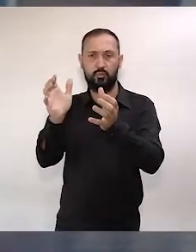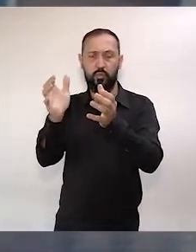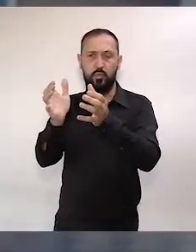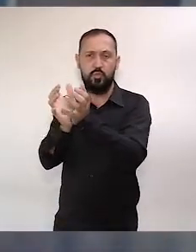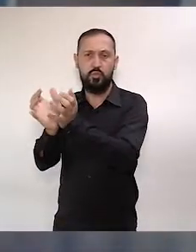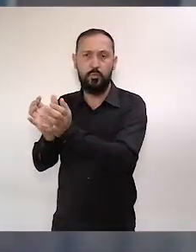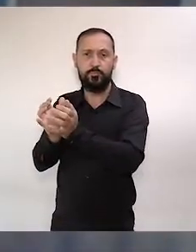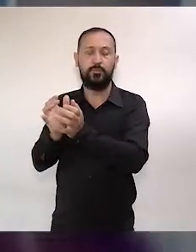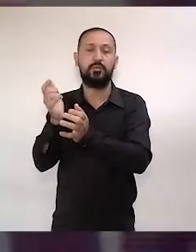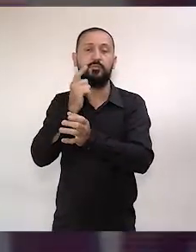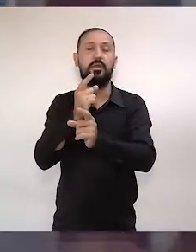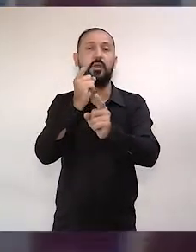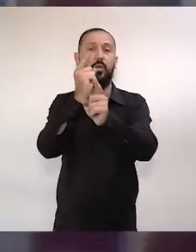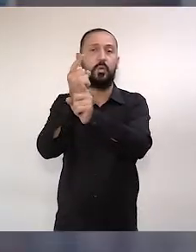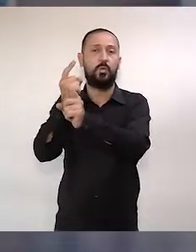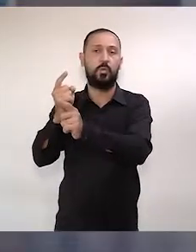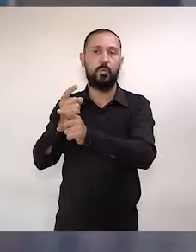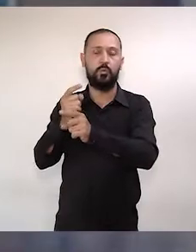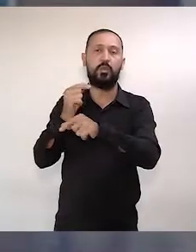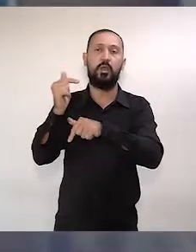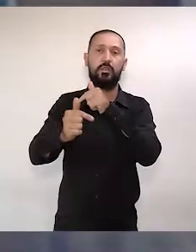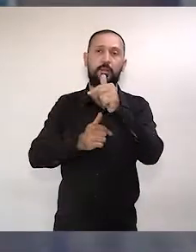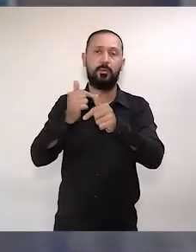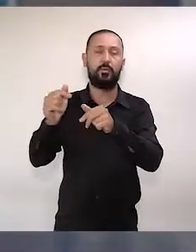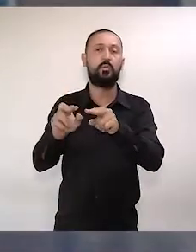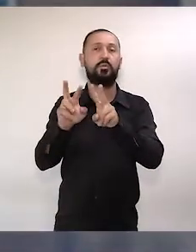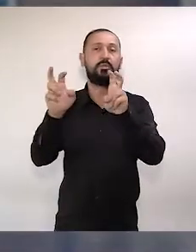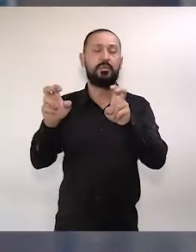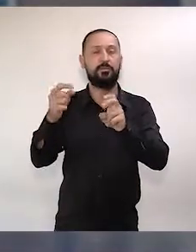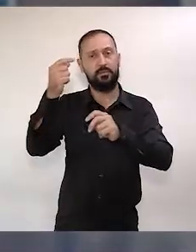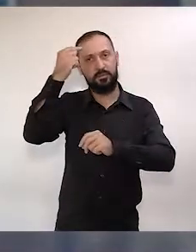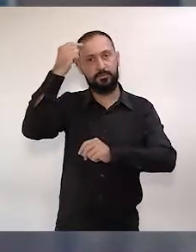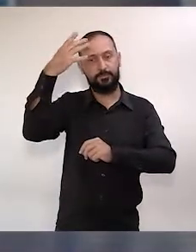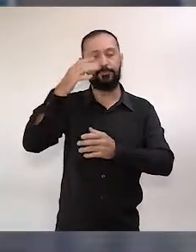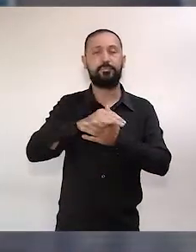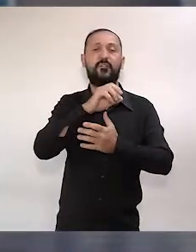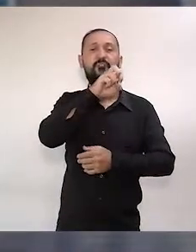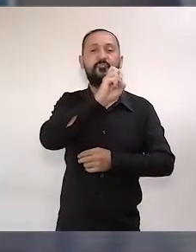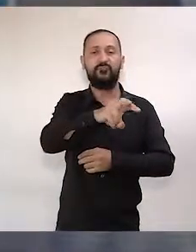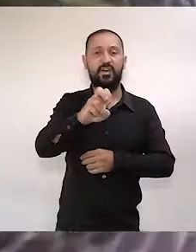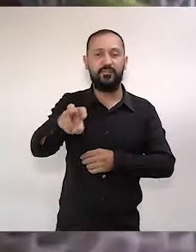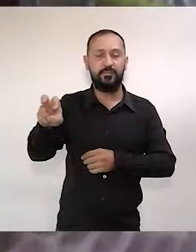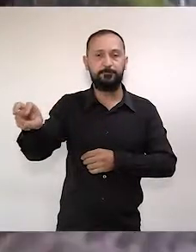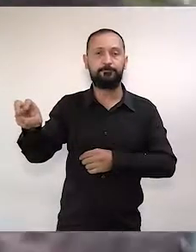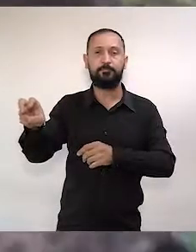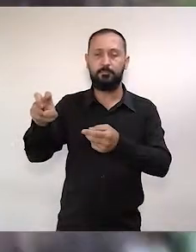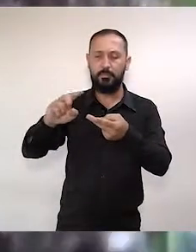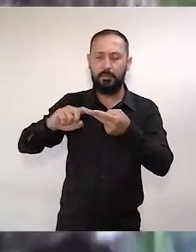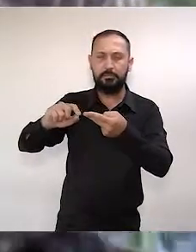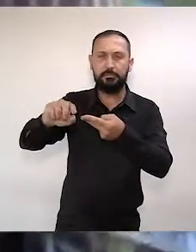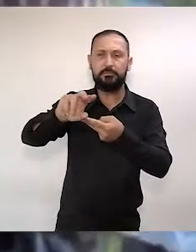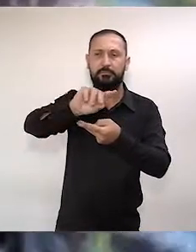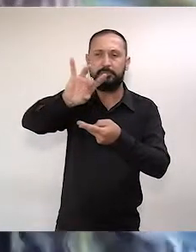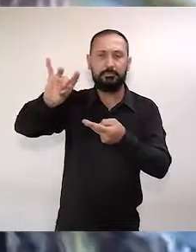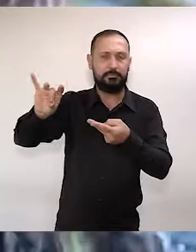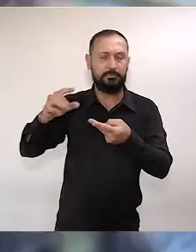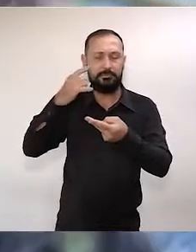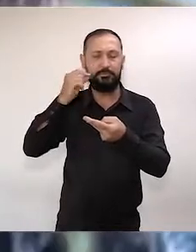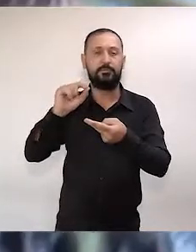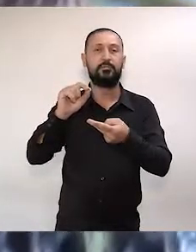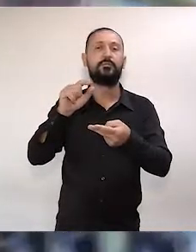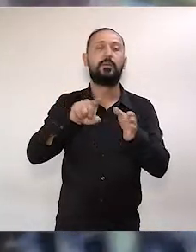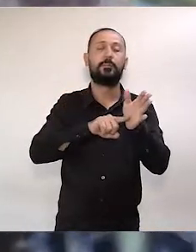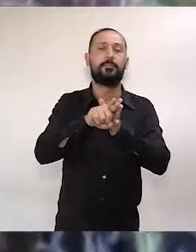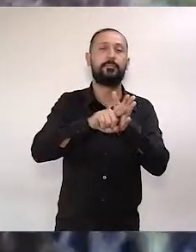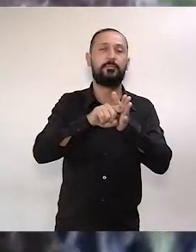grupos, é o máximo que a gente vai encontrar trabalhando com esse tipo de ideia. Do veneno da cobra se extrai muita